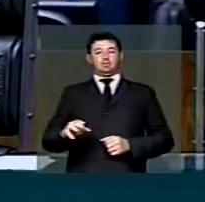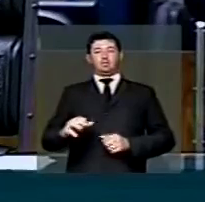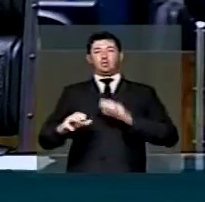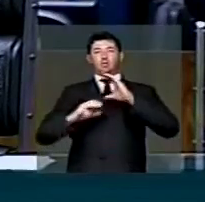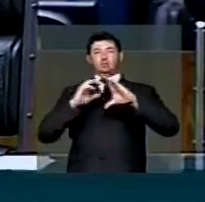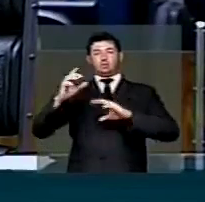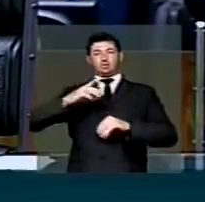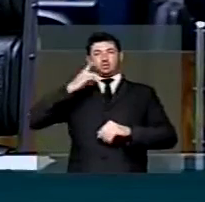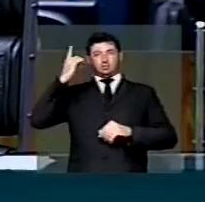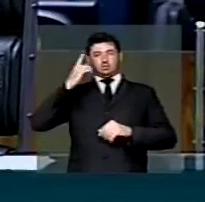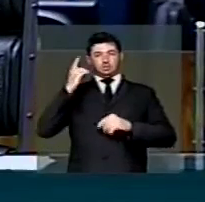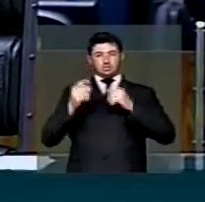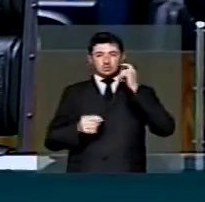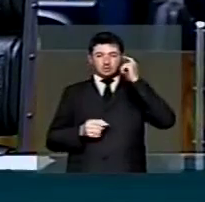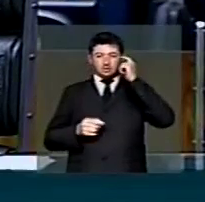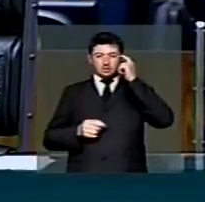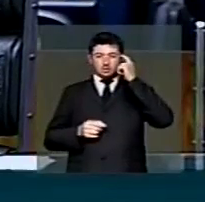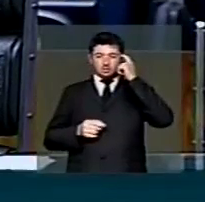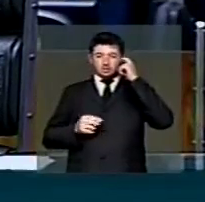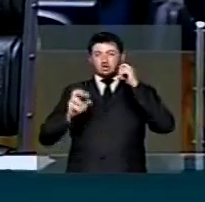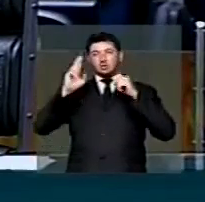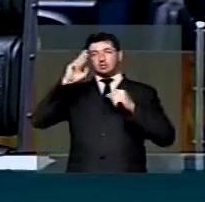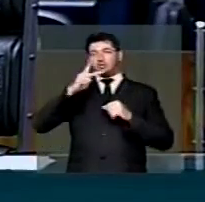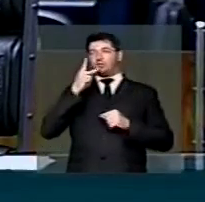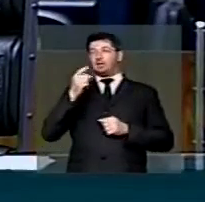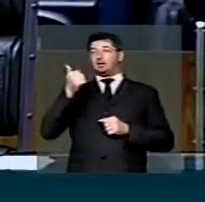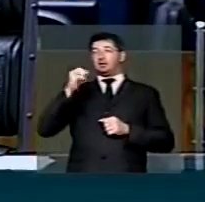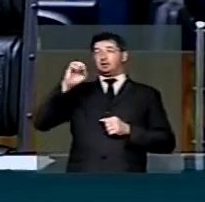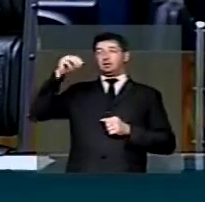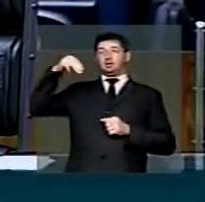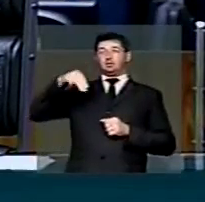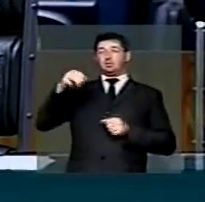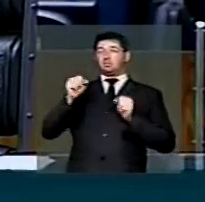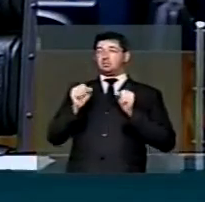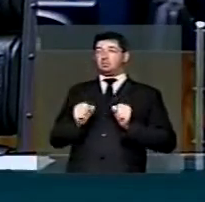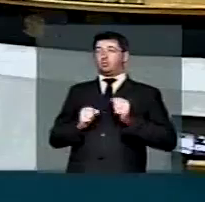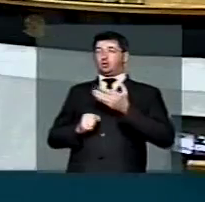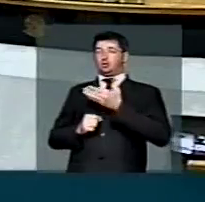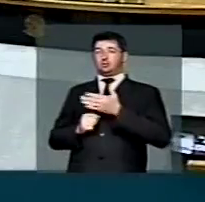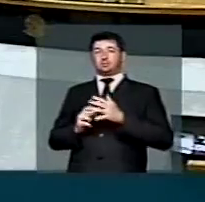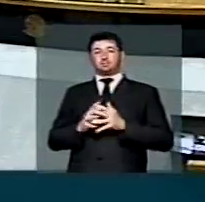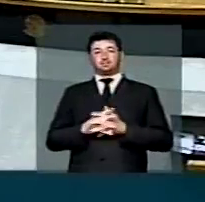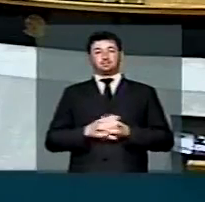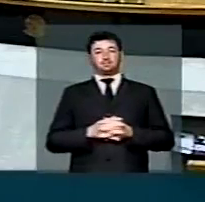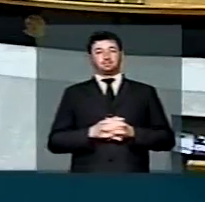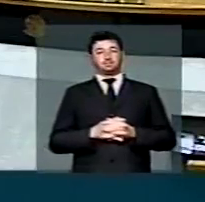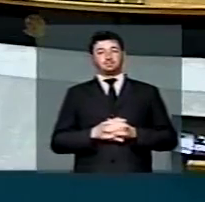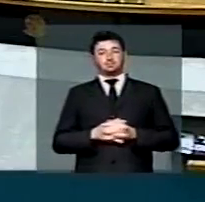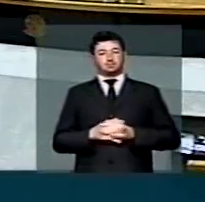parlamentares. Deputado, o senhor tem 10 minutos.